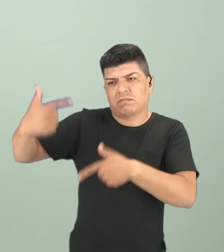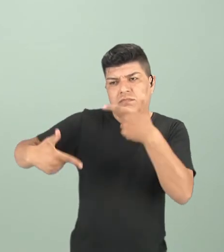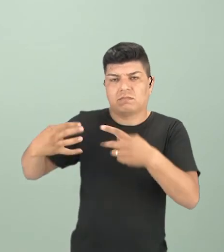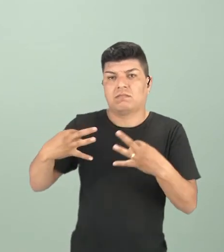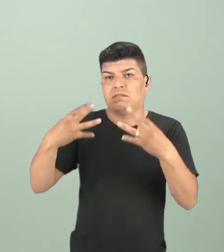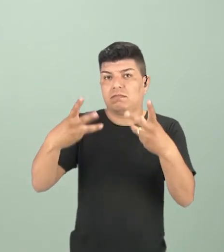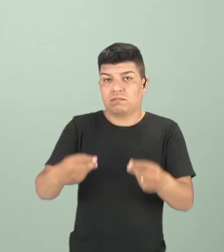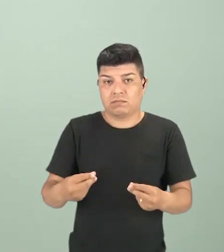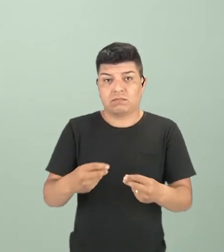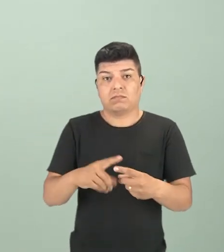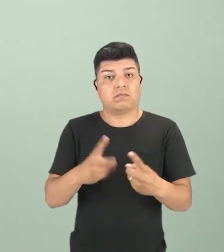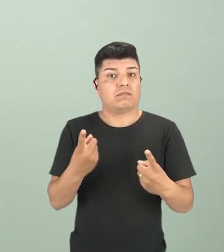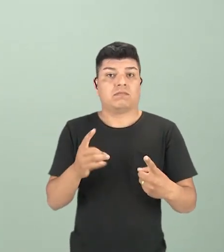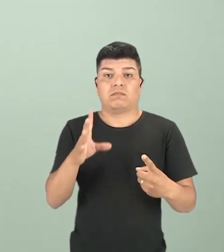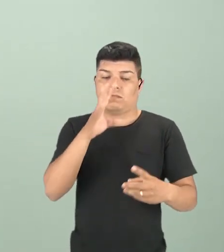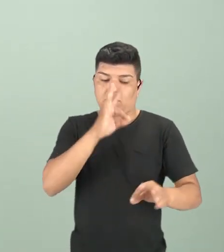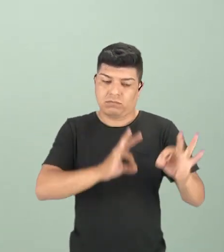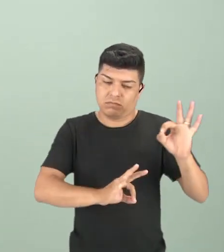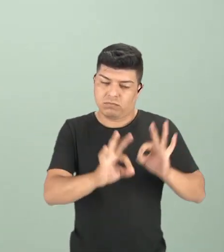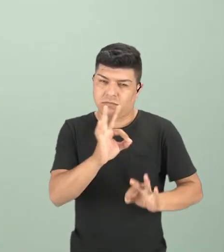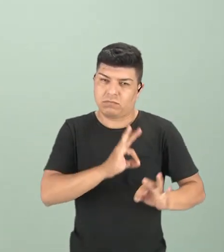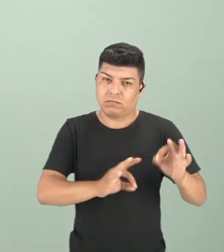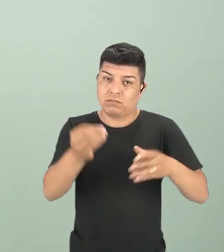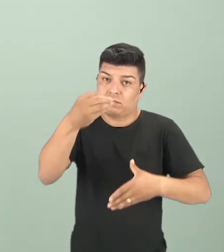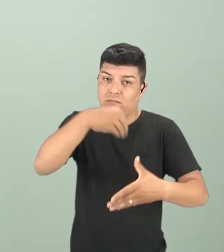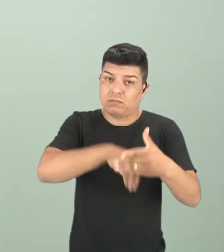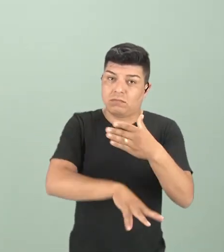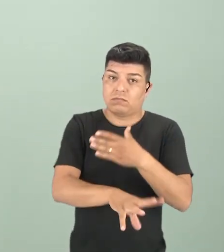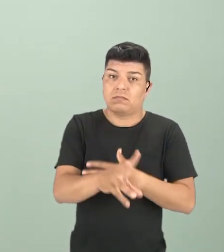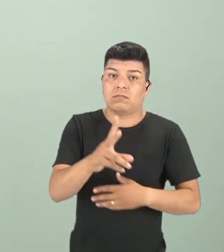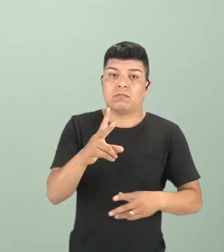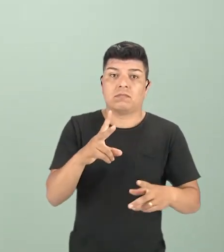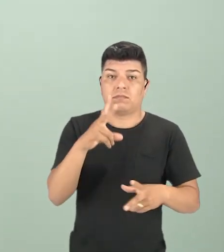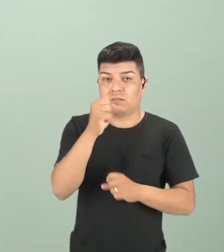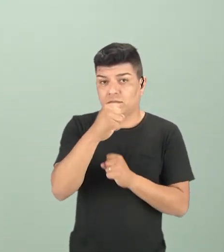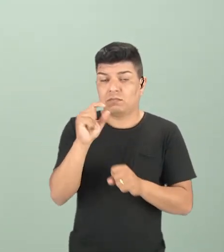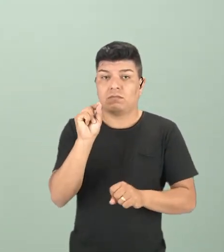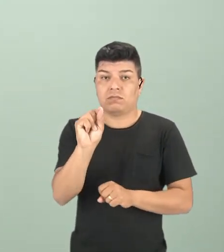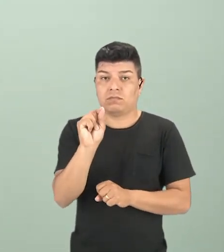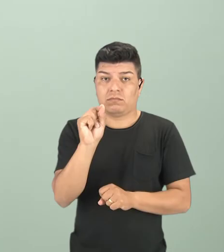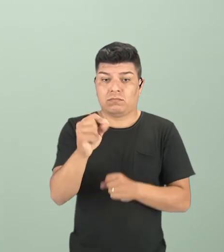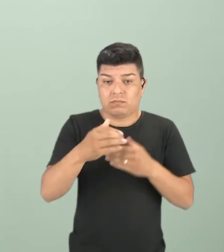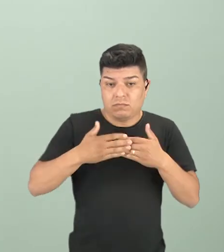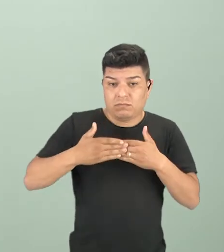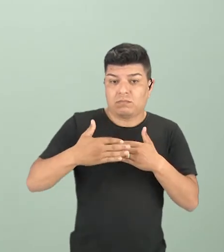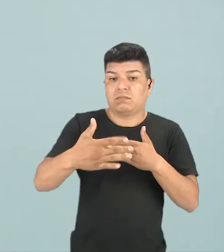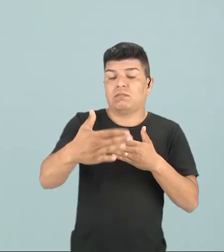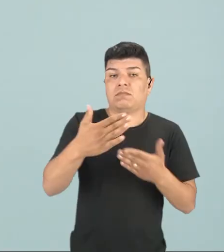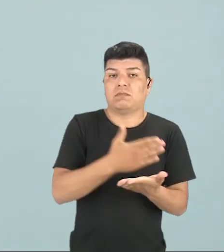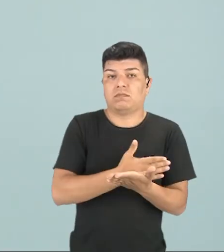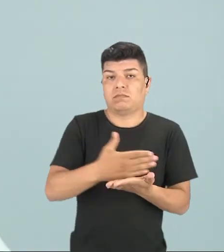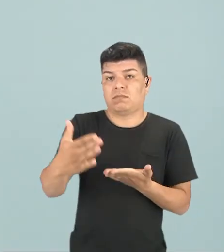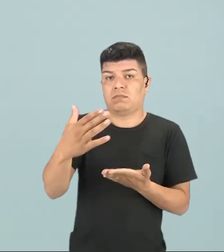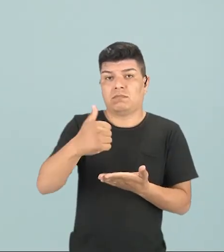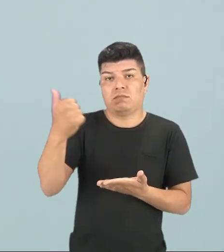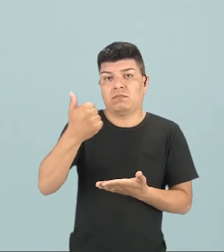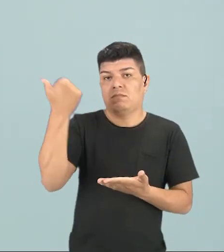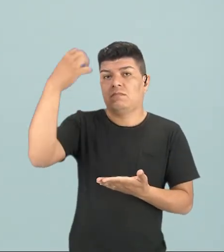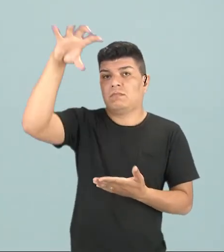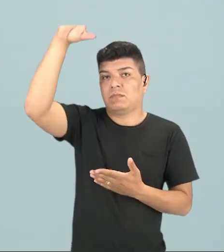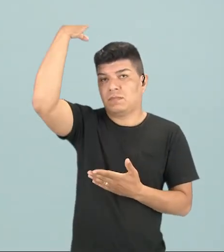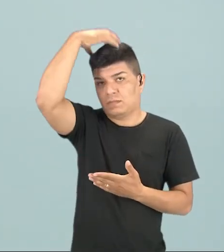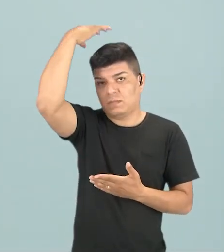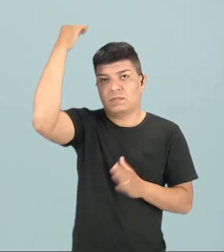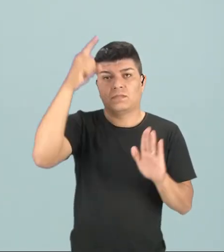não. Vai haver praticamente um planejamento interno e uma tomada de poder, e aí a partir daí inicia o primeiro reinado. Dá uma olhada aí